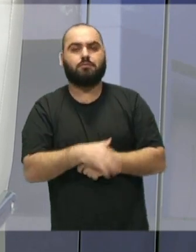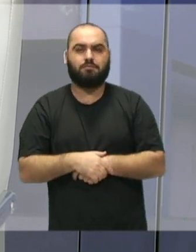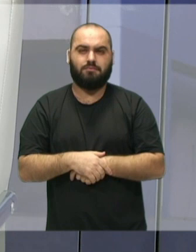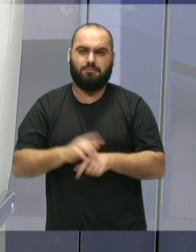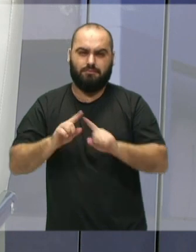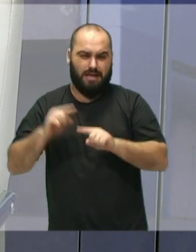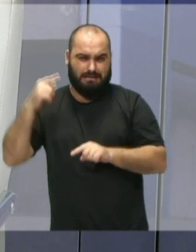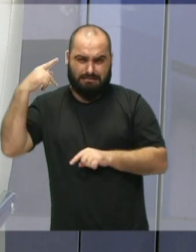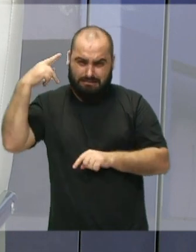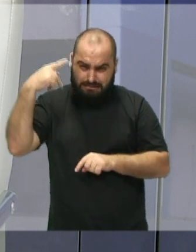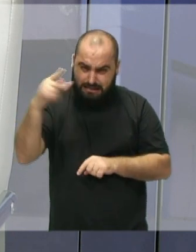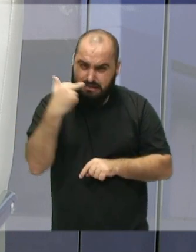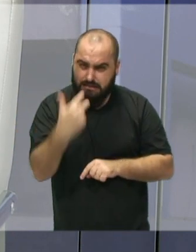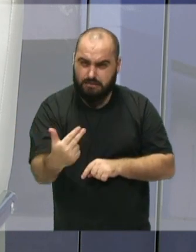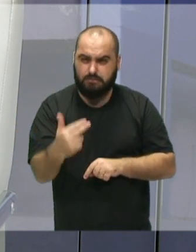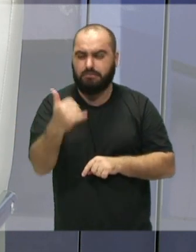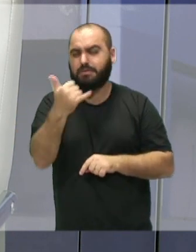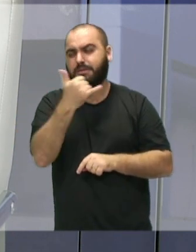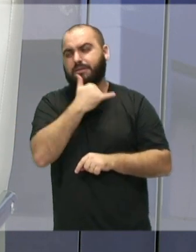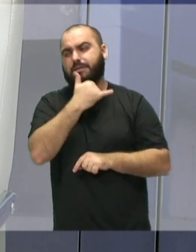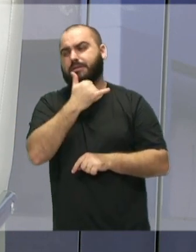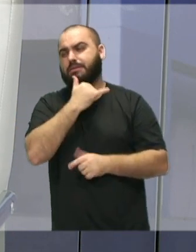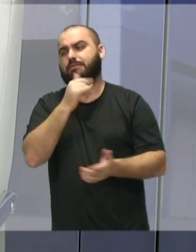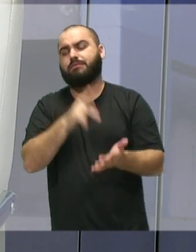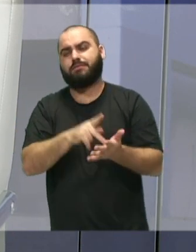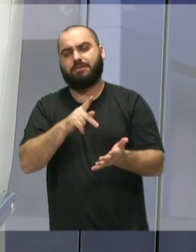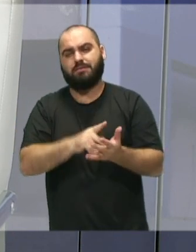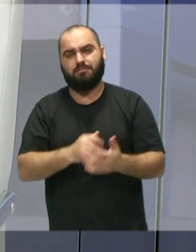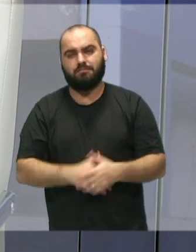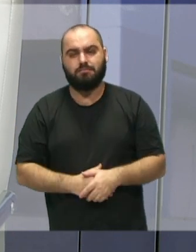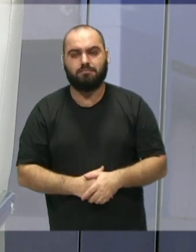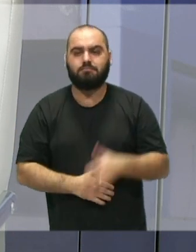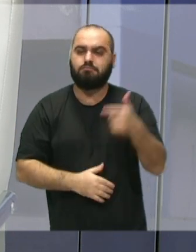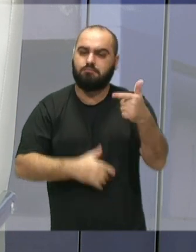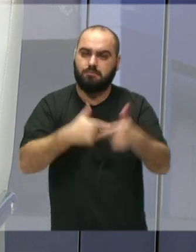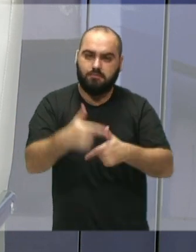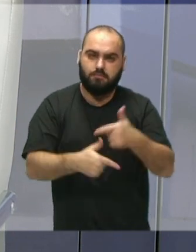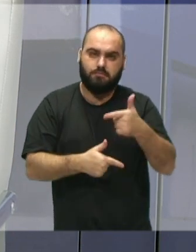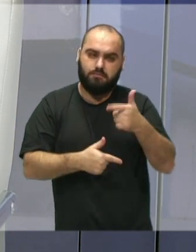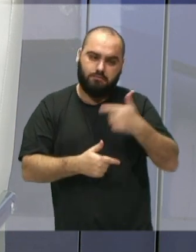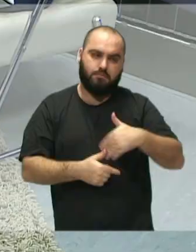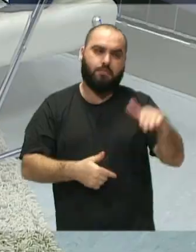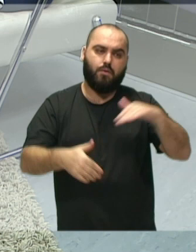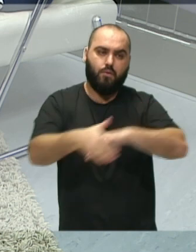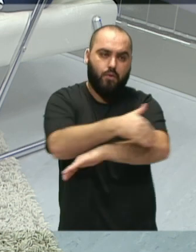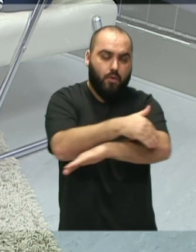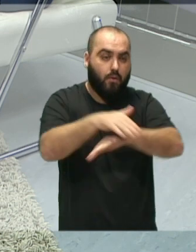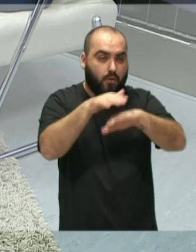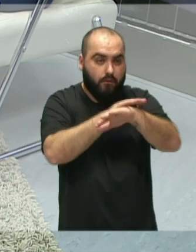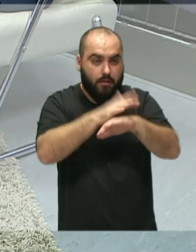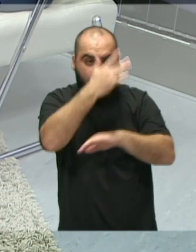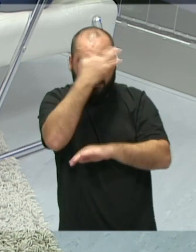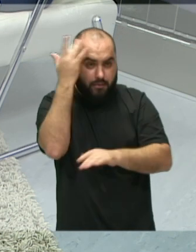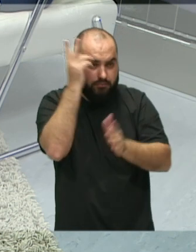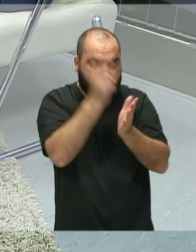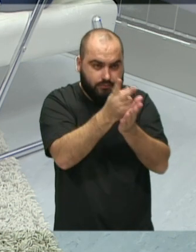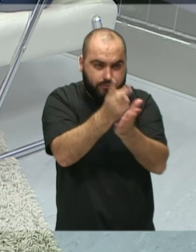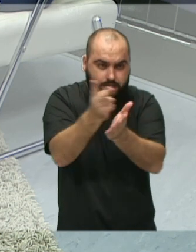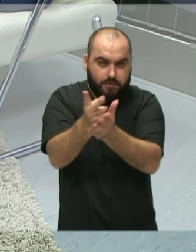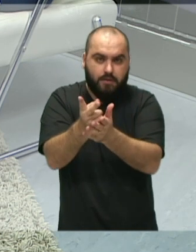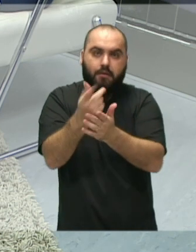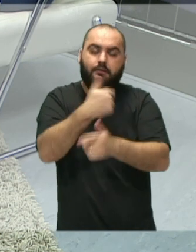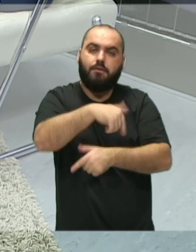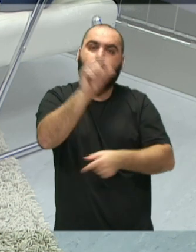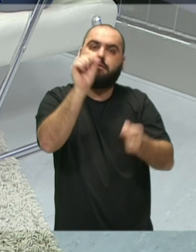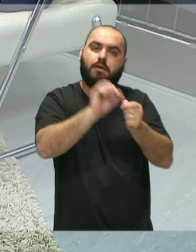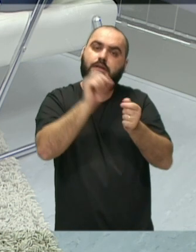que está ali, é muito triste. Então, são trabalhos que, andando nas ruas, conversando com as pessoas, a gente vai fazendo e tentando